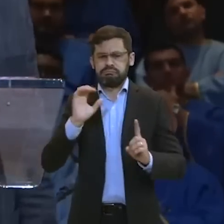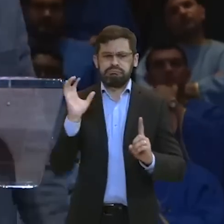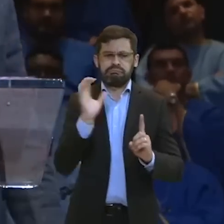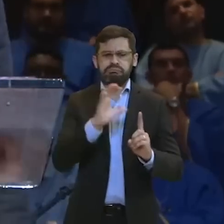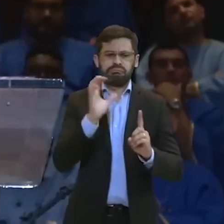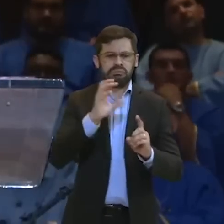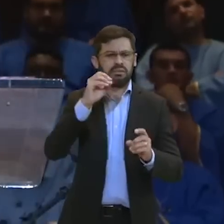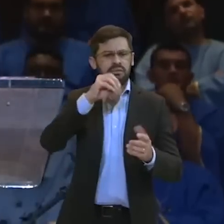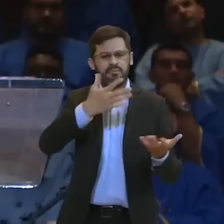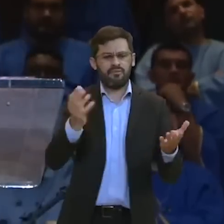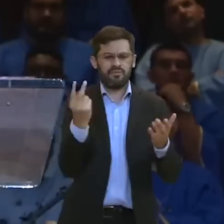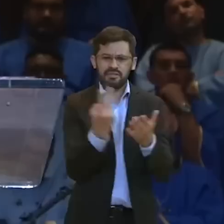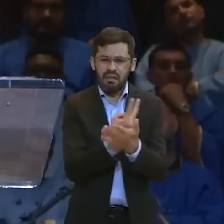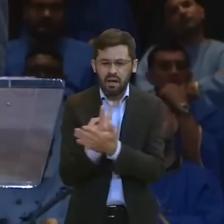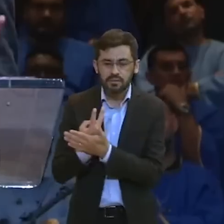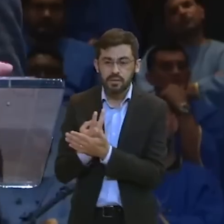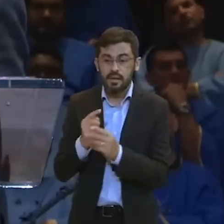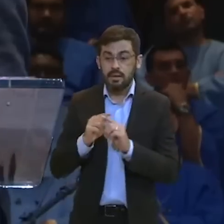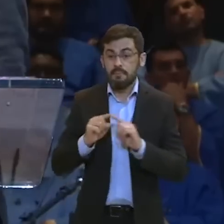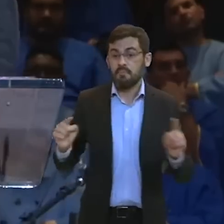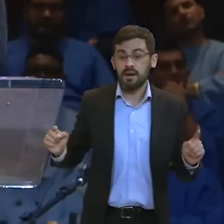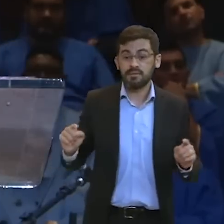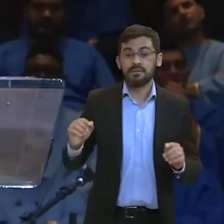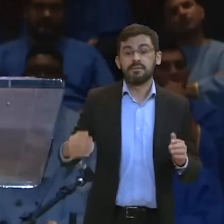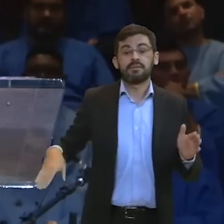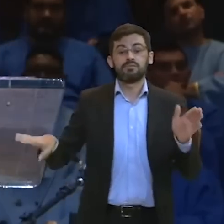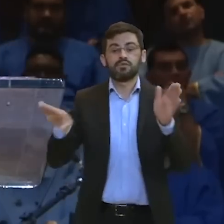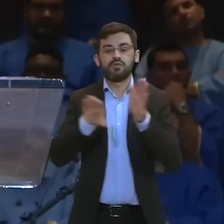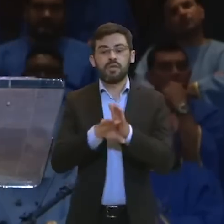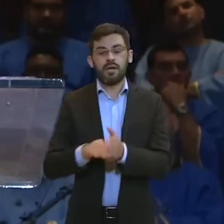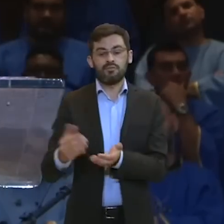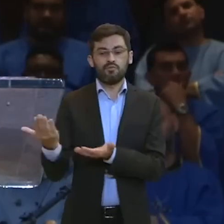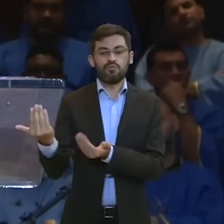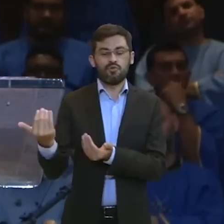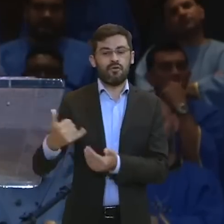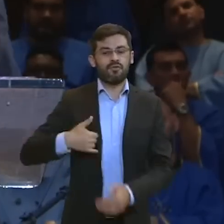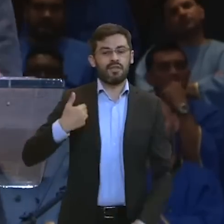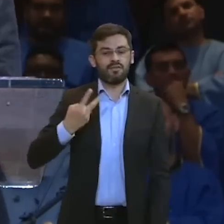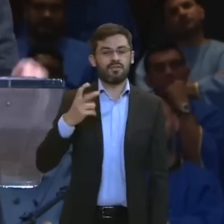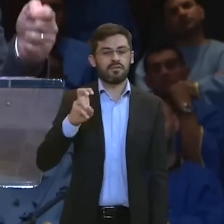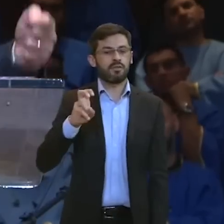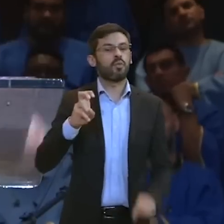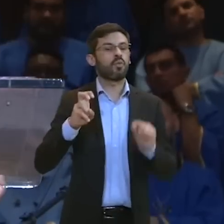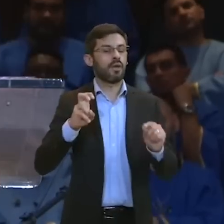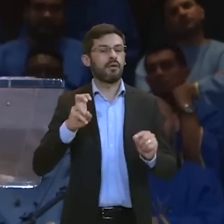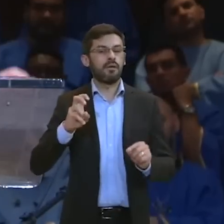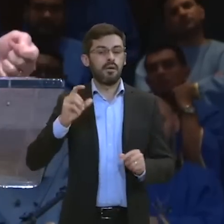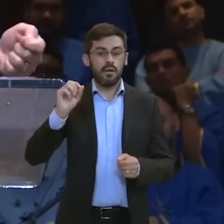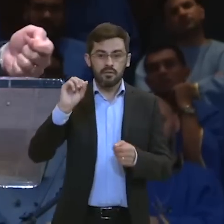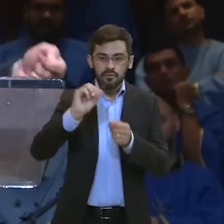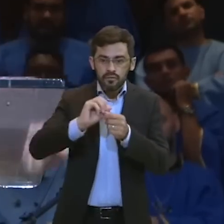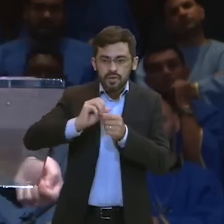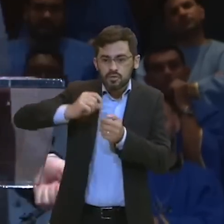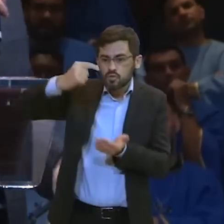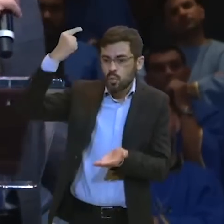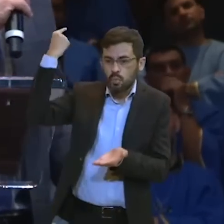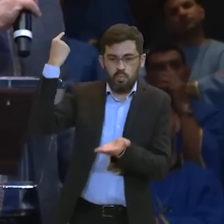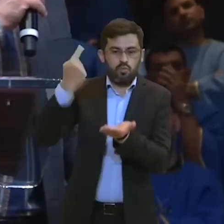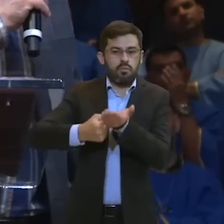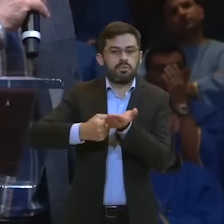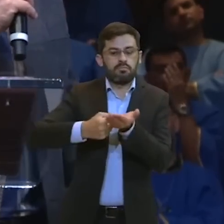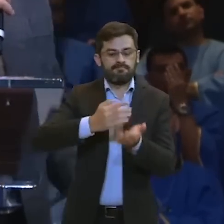da corte. E chega um jovem de 25 anos e diz assim: eu firmei um voto no meu